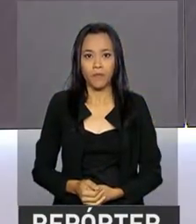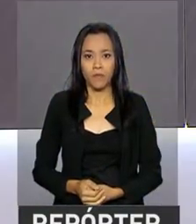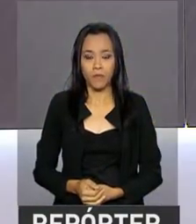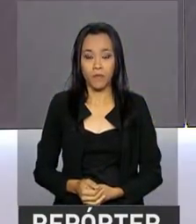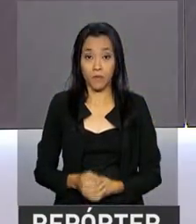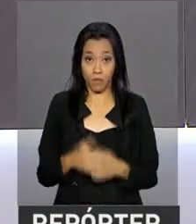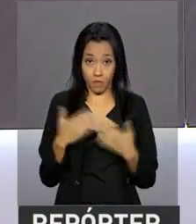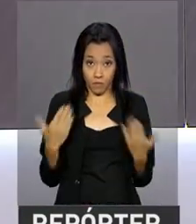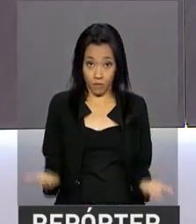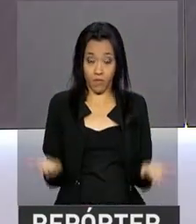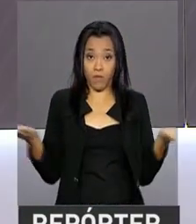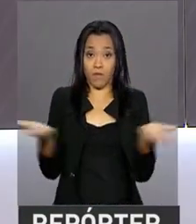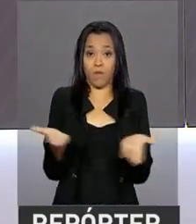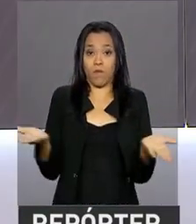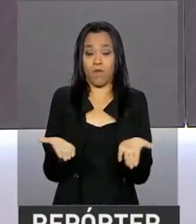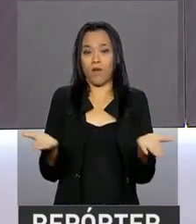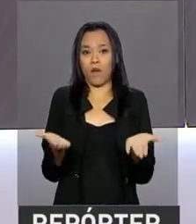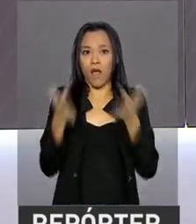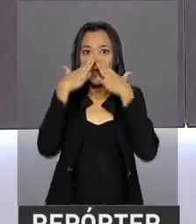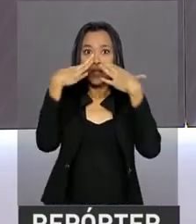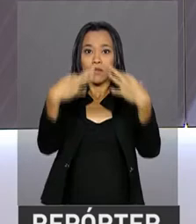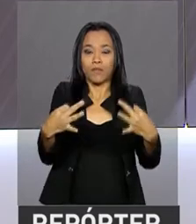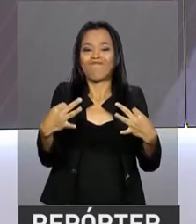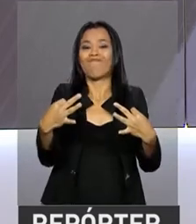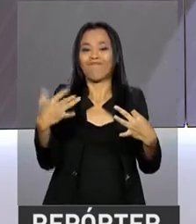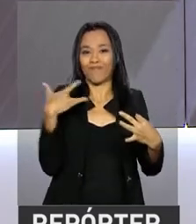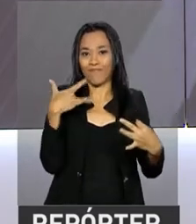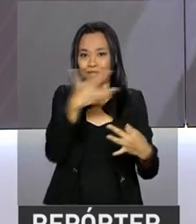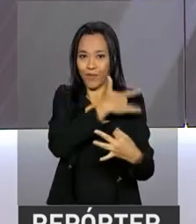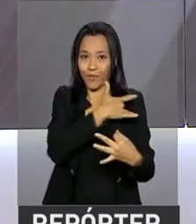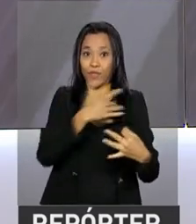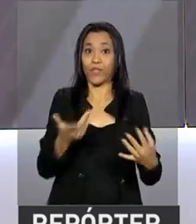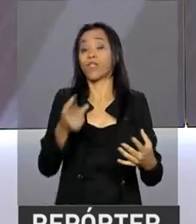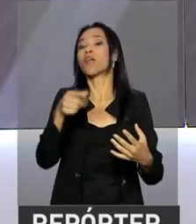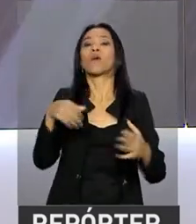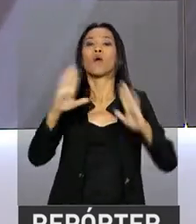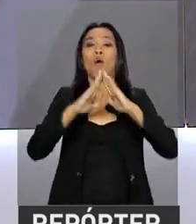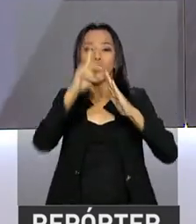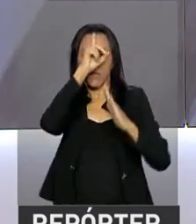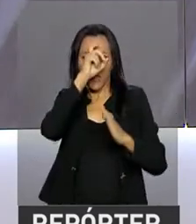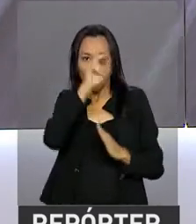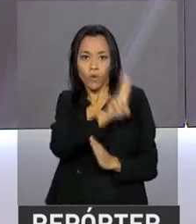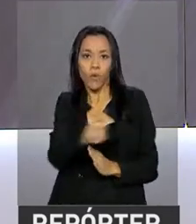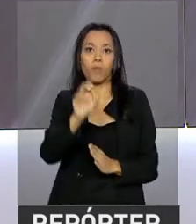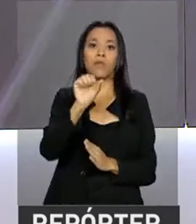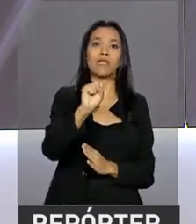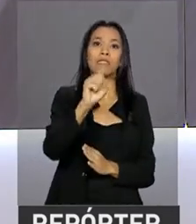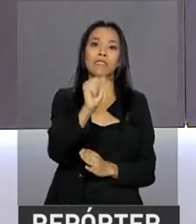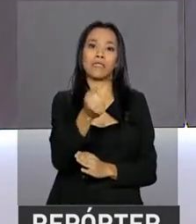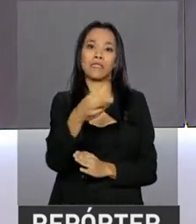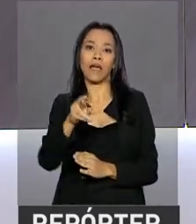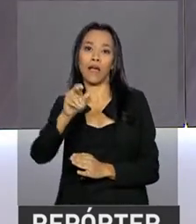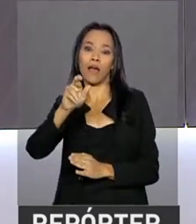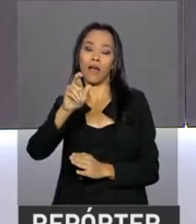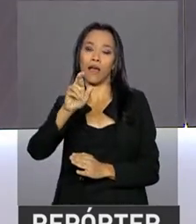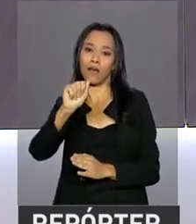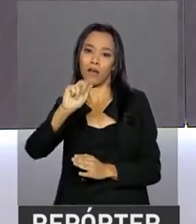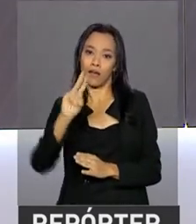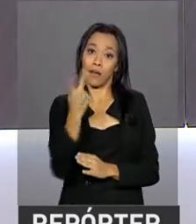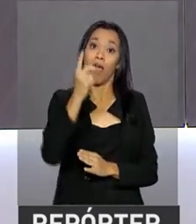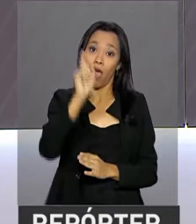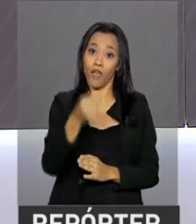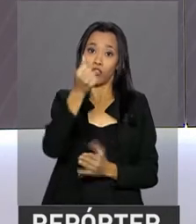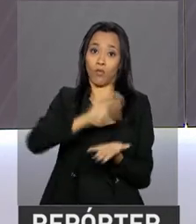vamos falar agora de atenção à saúde a rede sarah é mantida com recursos da união em todo o país são